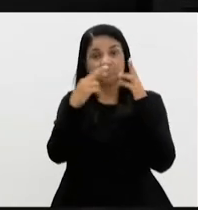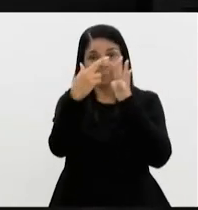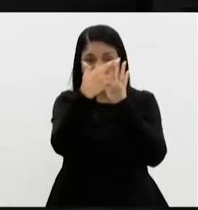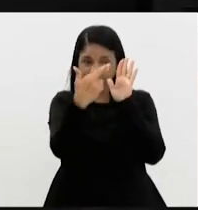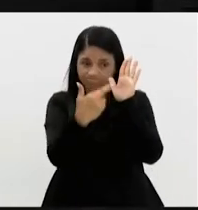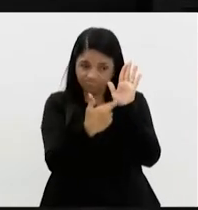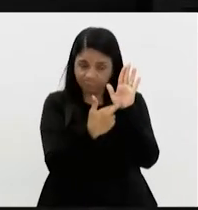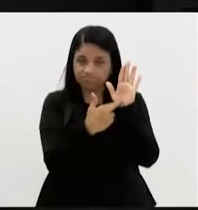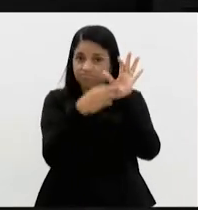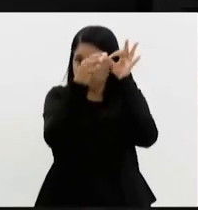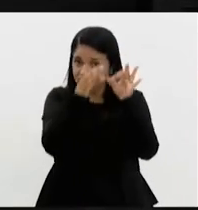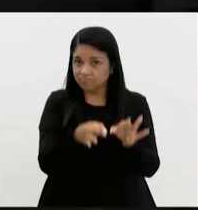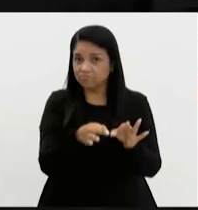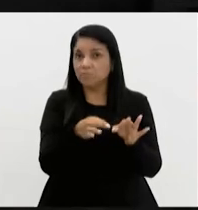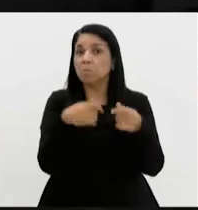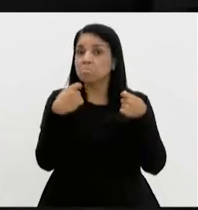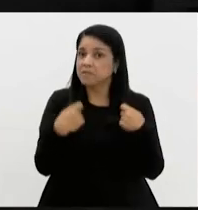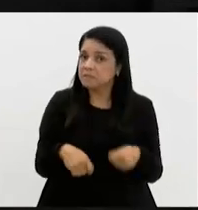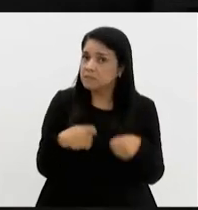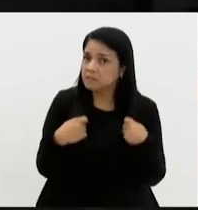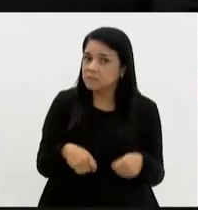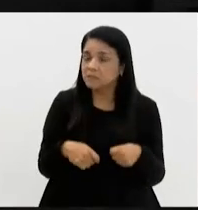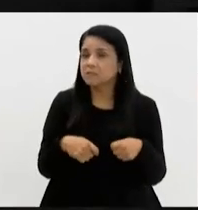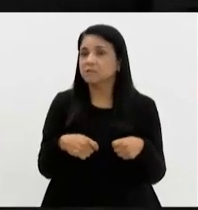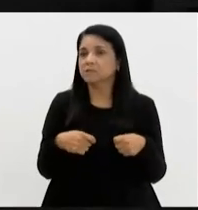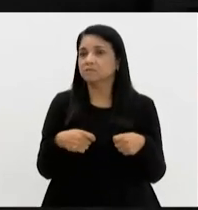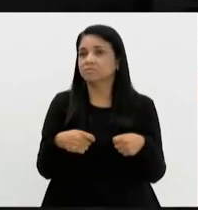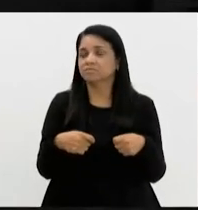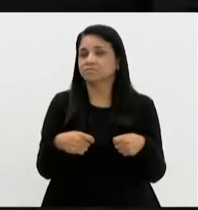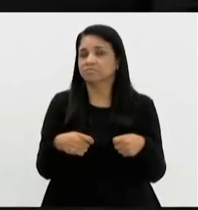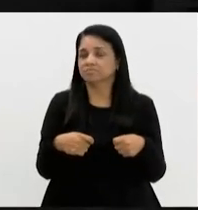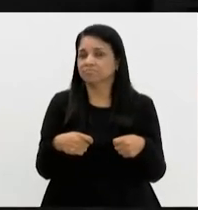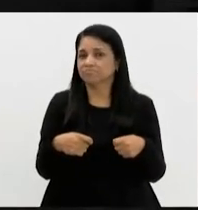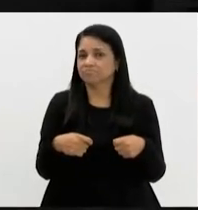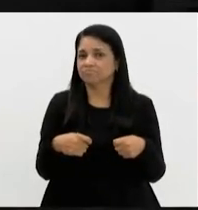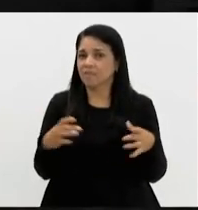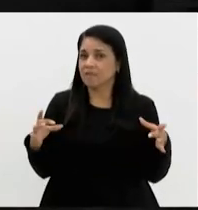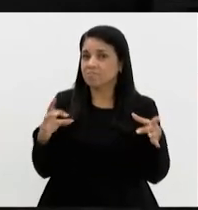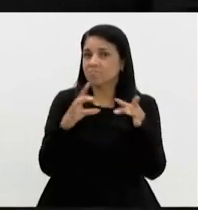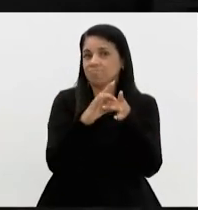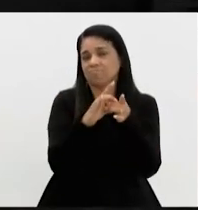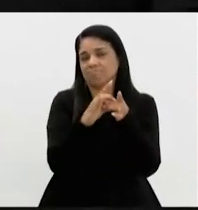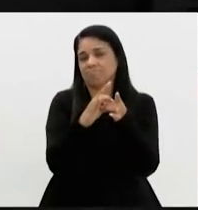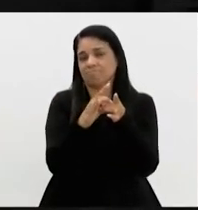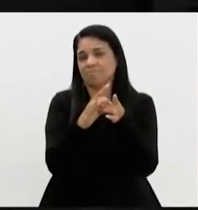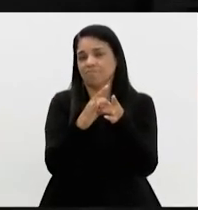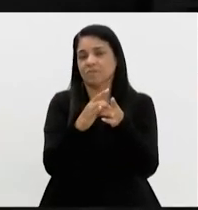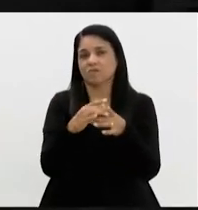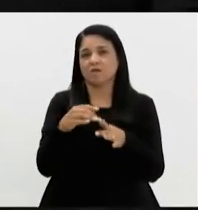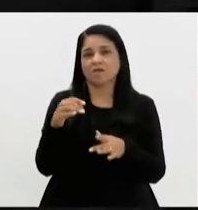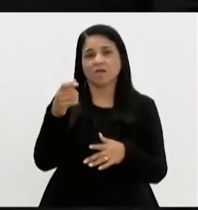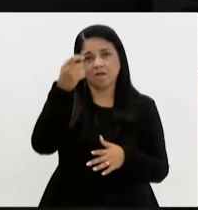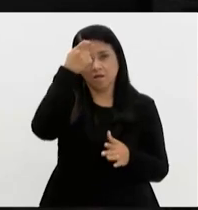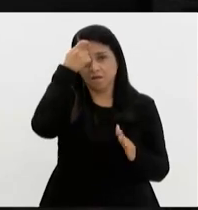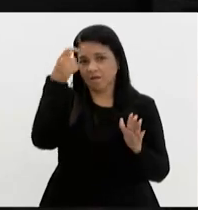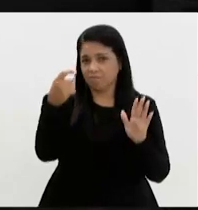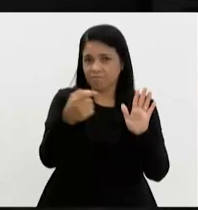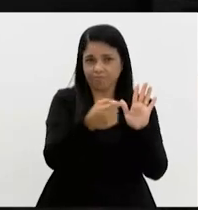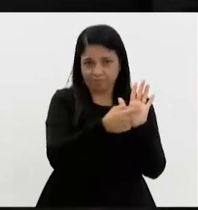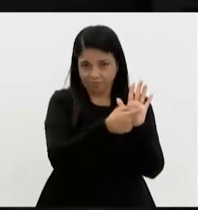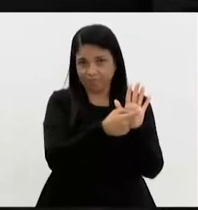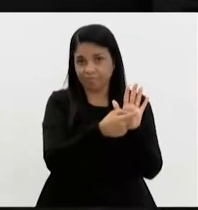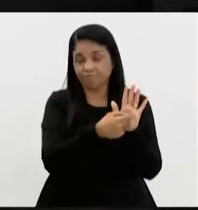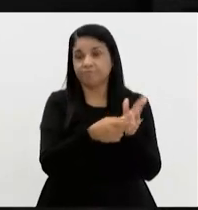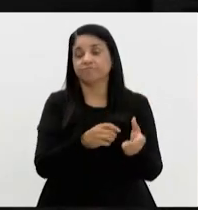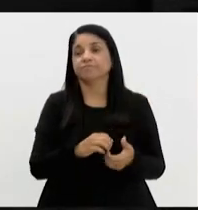devida é necessária integra a ordem do dia né quando se fala de Inteligência Artificial notadamente e também